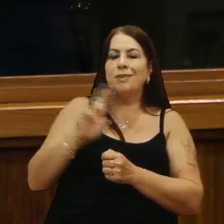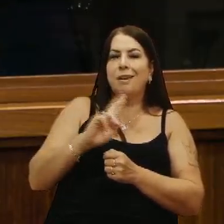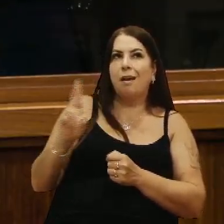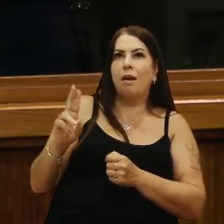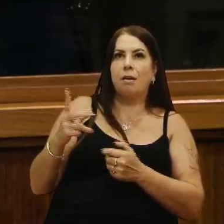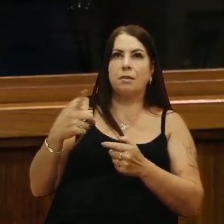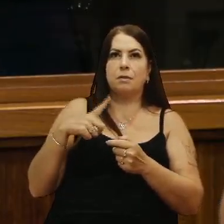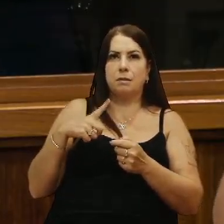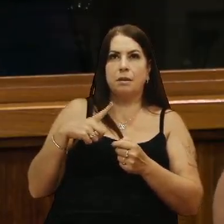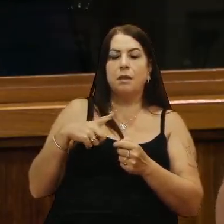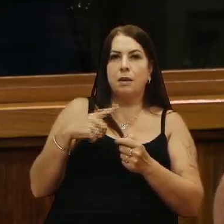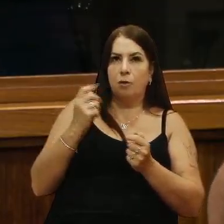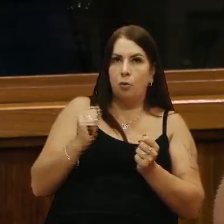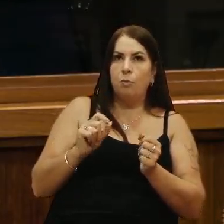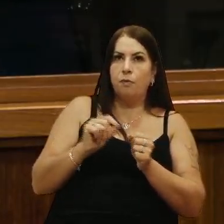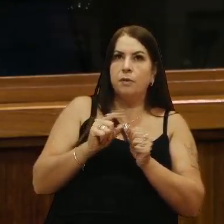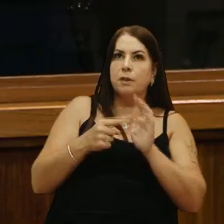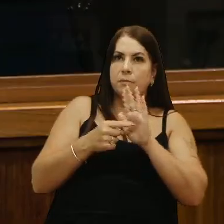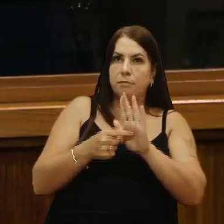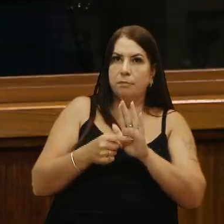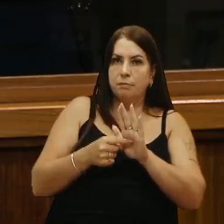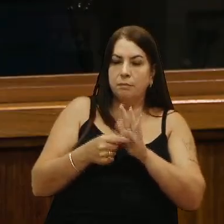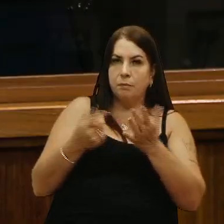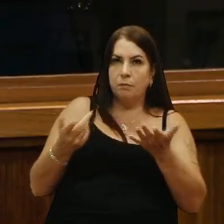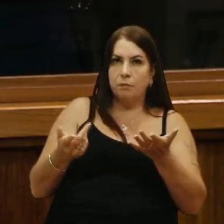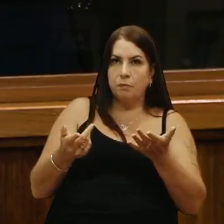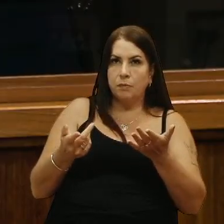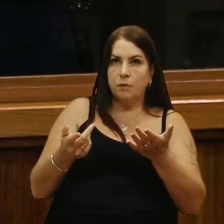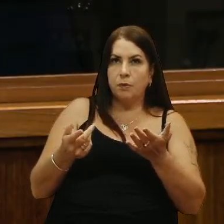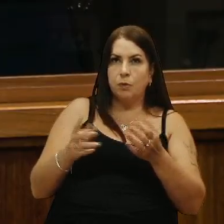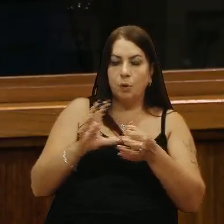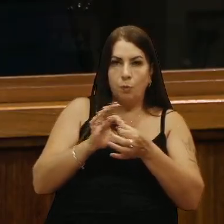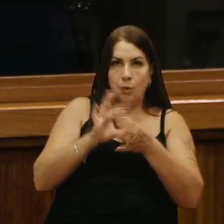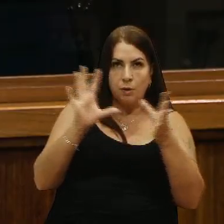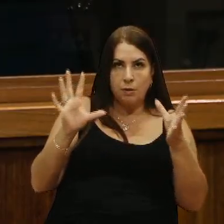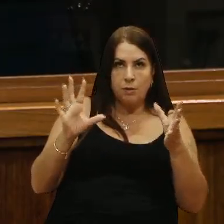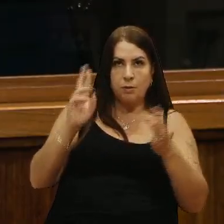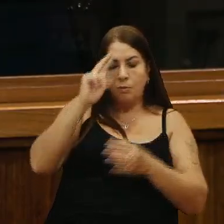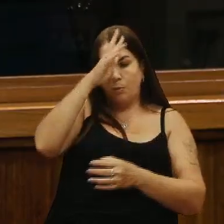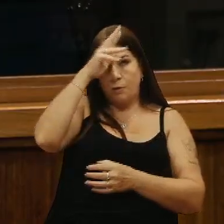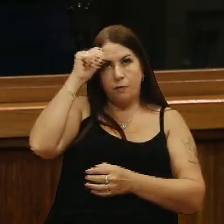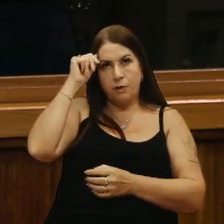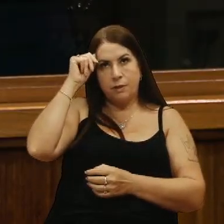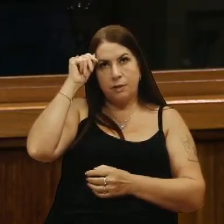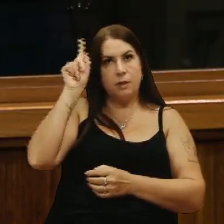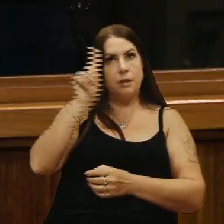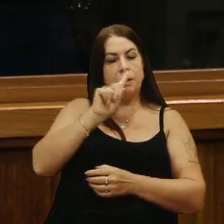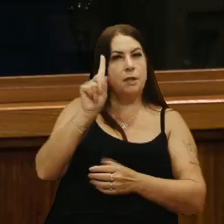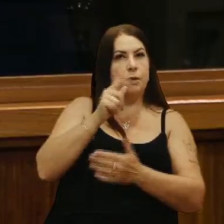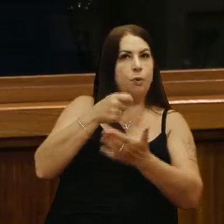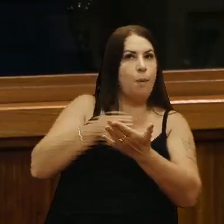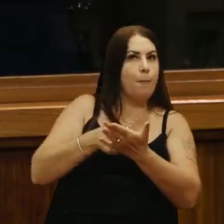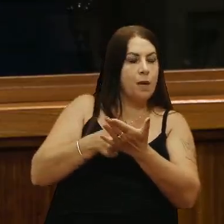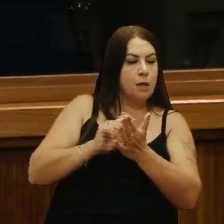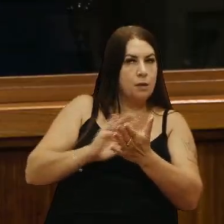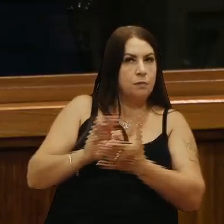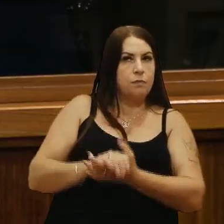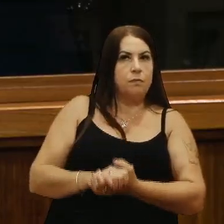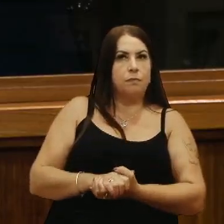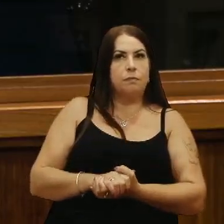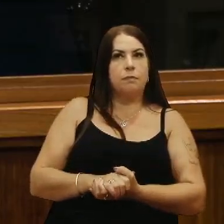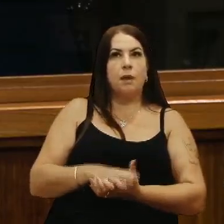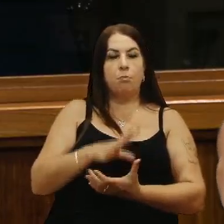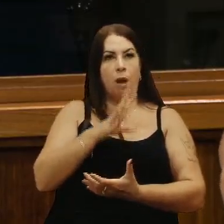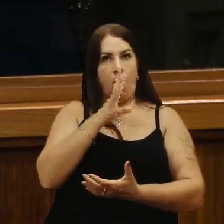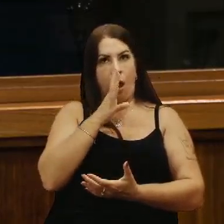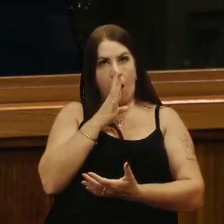a gente tem condições, apresenta, autorizando o prefeito, não obrigando o prefeito. Pasmem